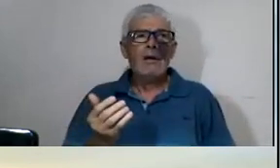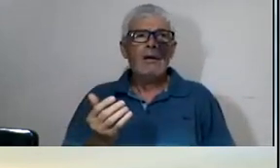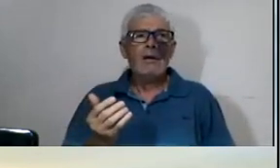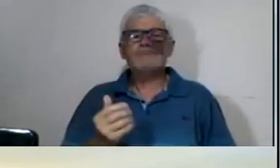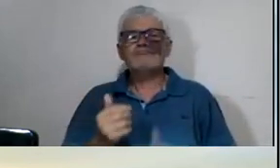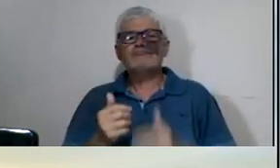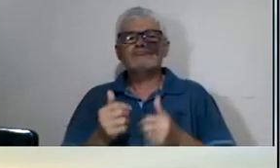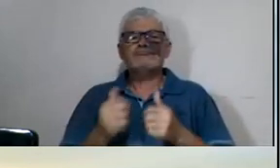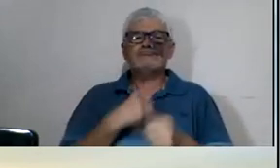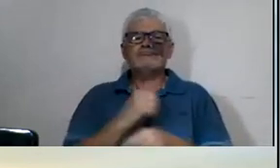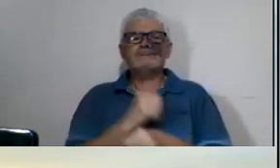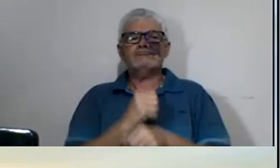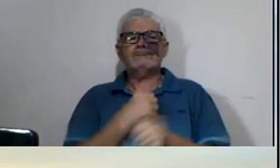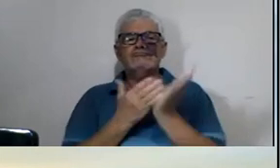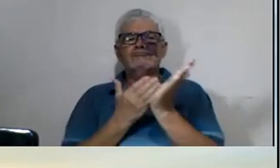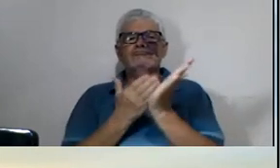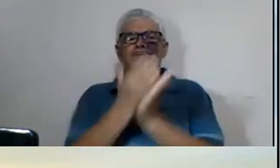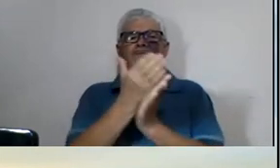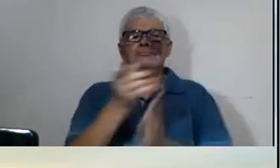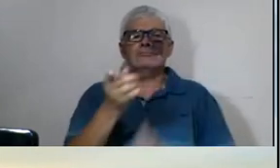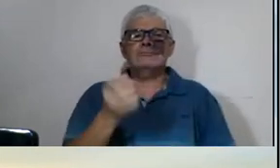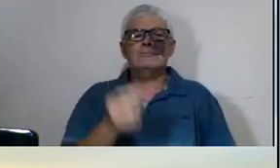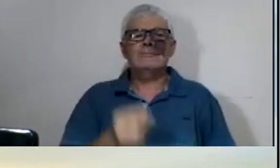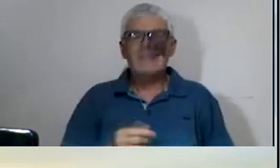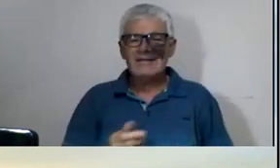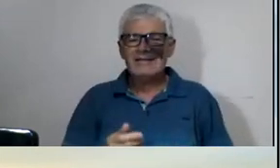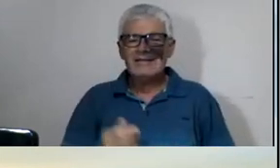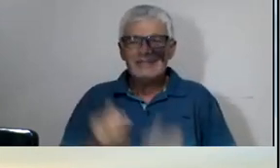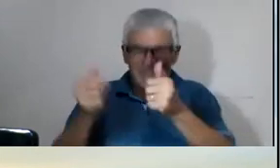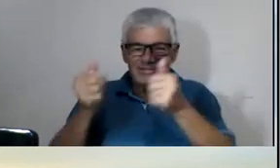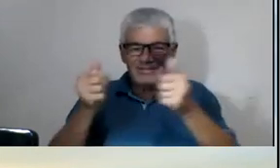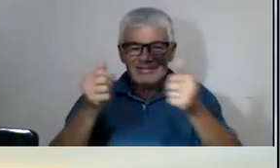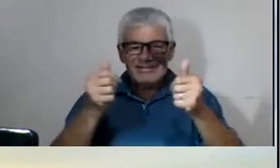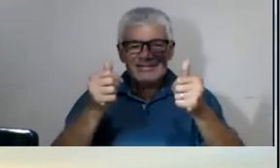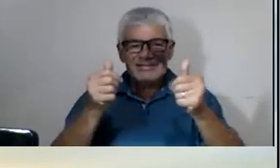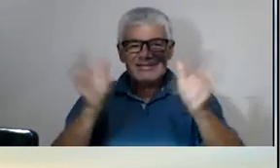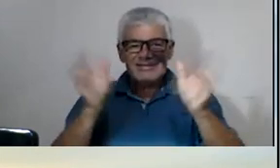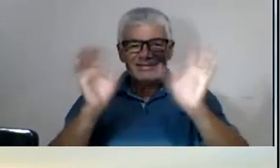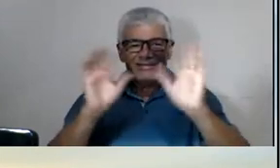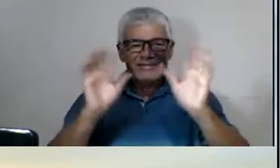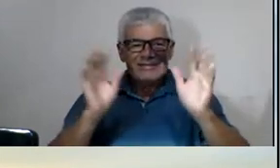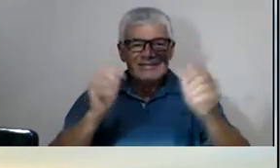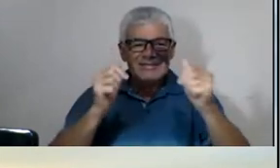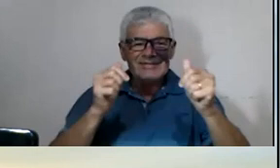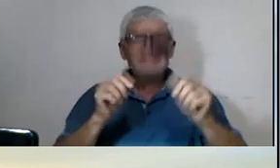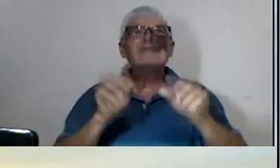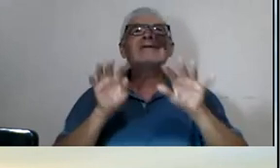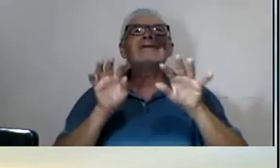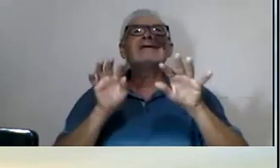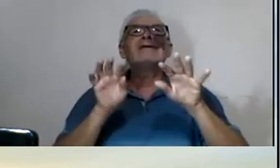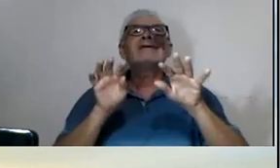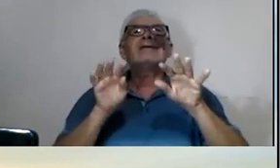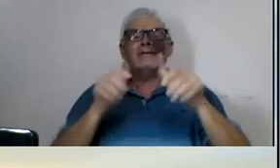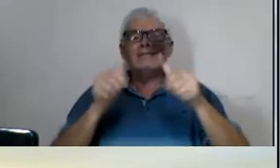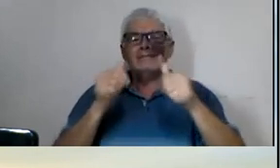o templo em que podiam adorar a Deus, até que estivesse plenamente